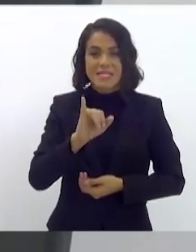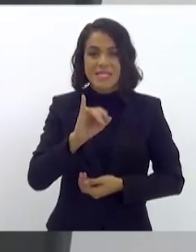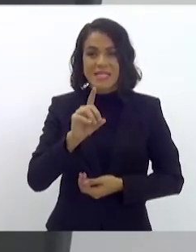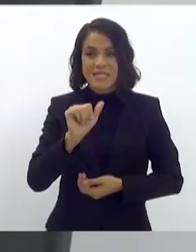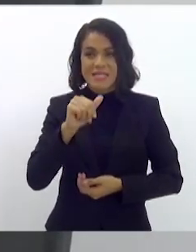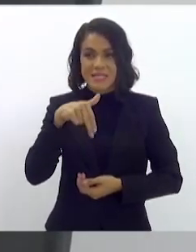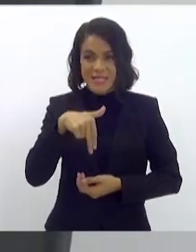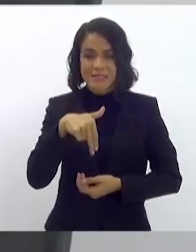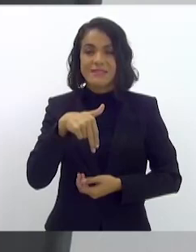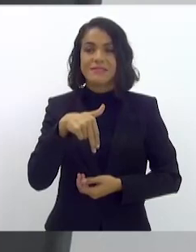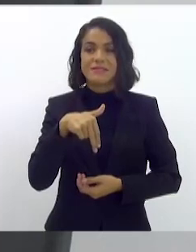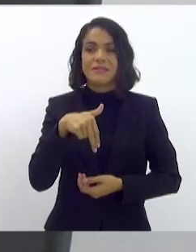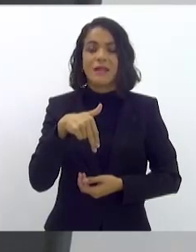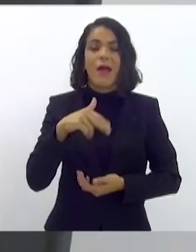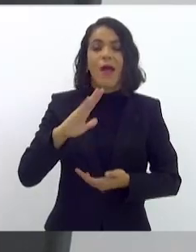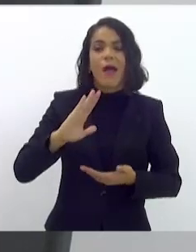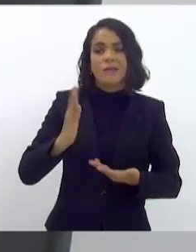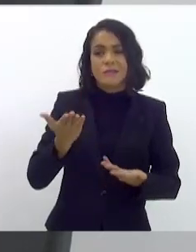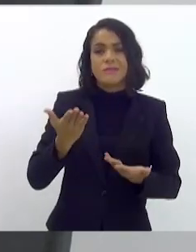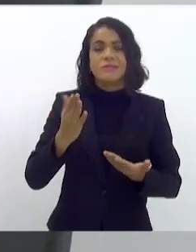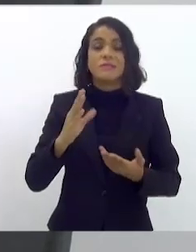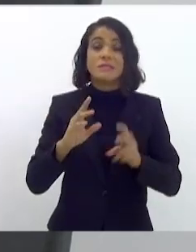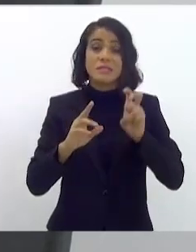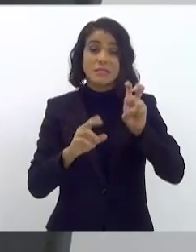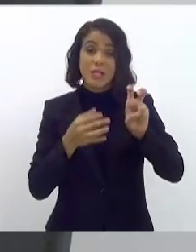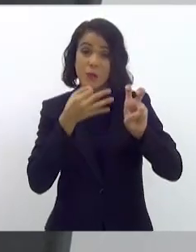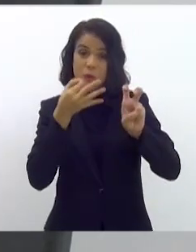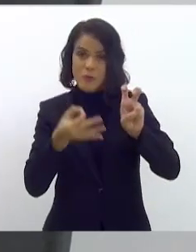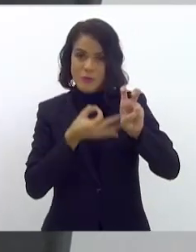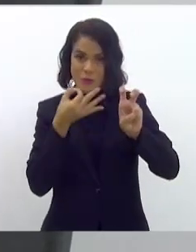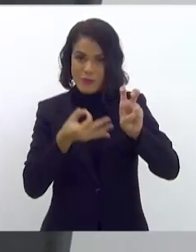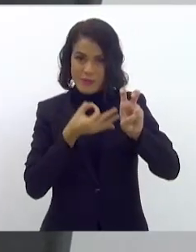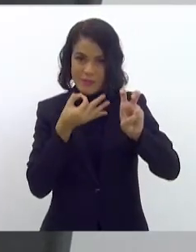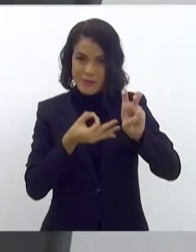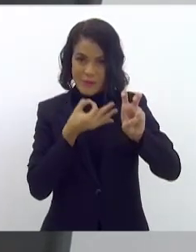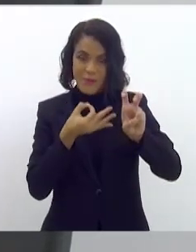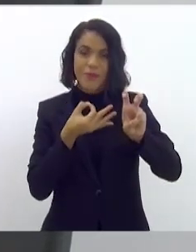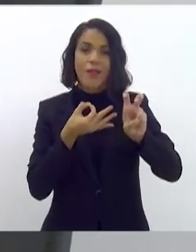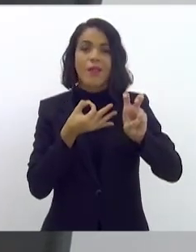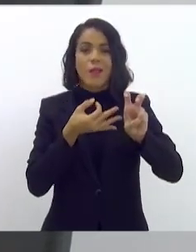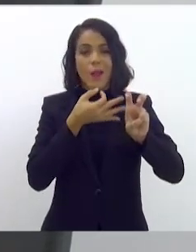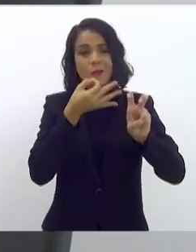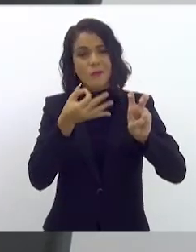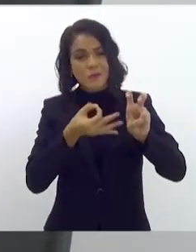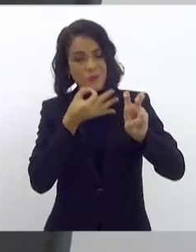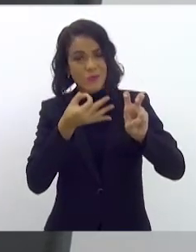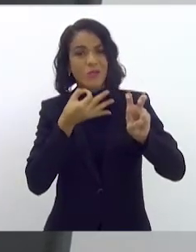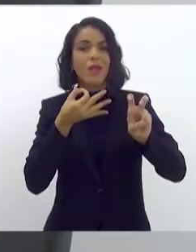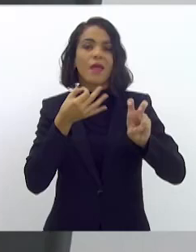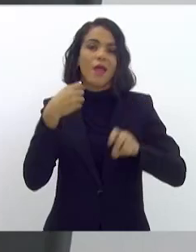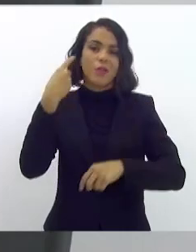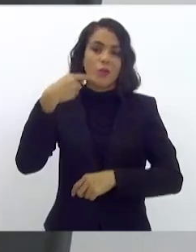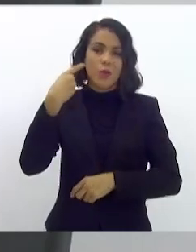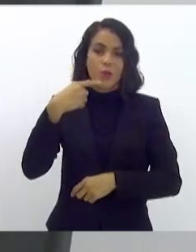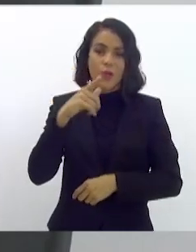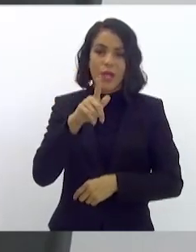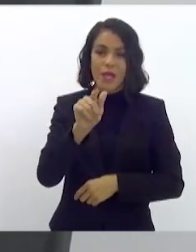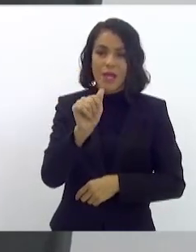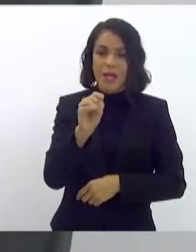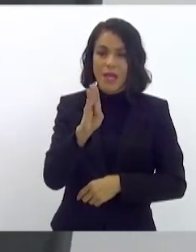nossas mãos algumas, são, na verdade, 5 sugestões, né? Então, ela sugere a doutora Gabriela, que